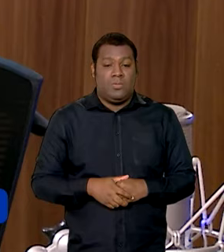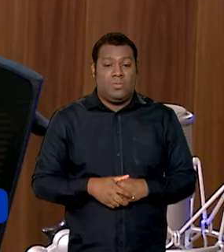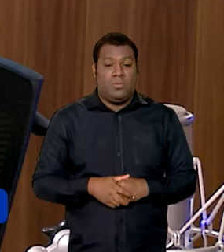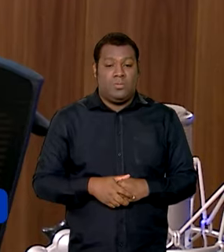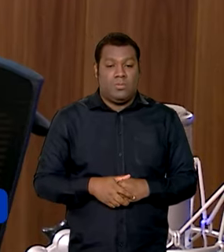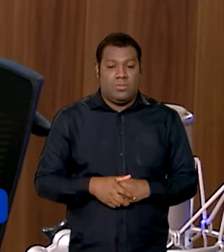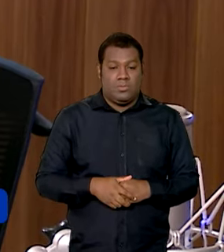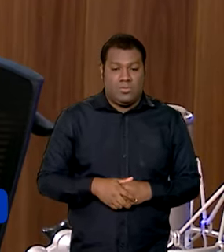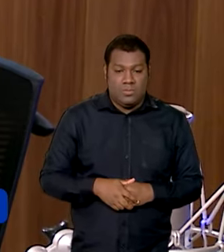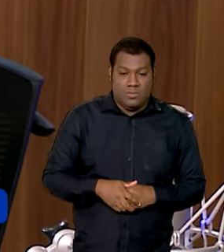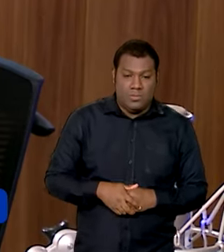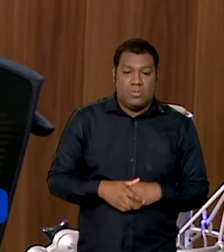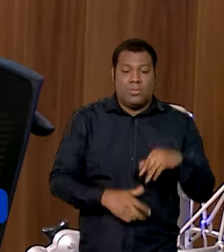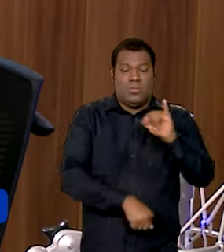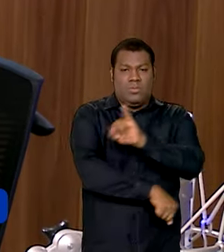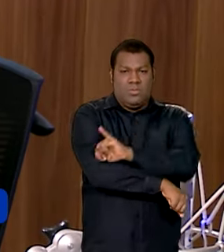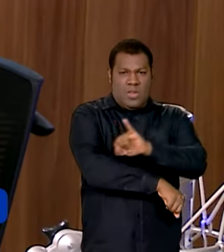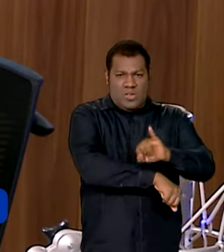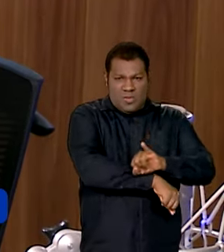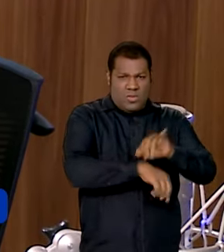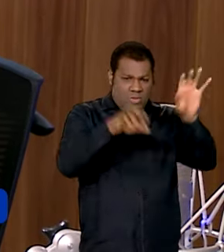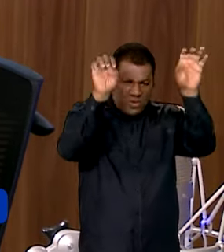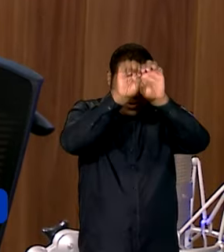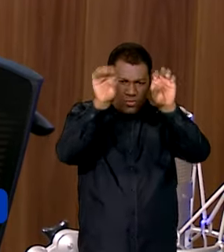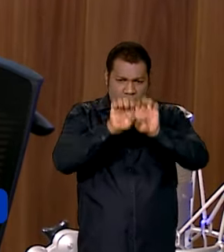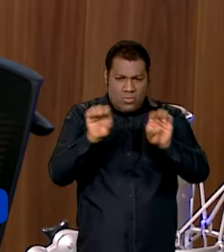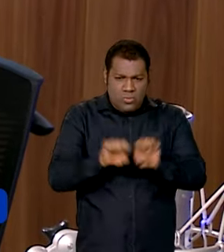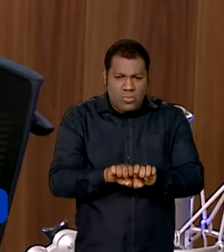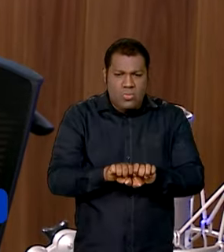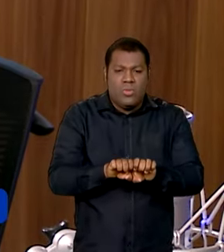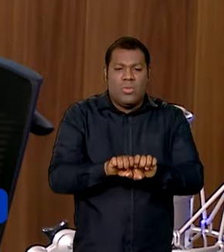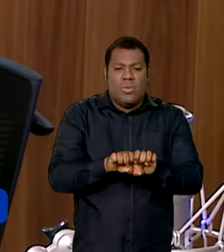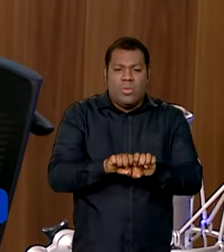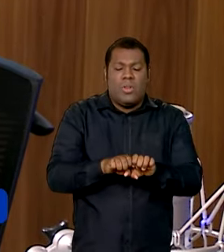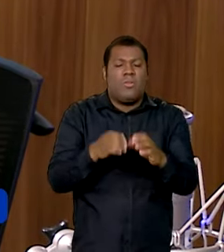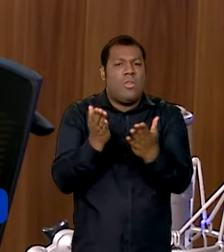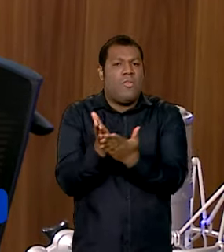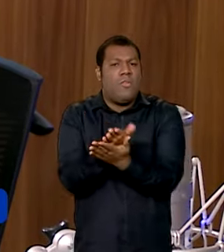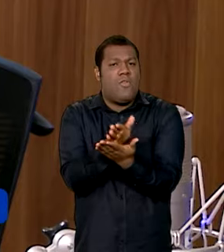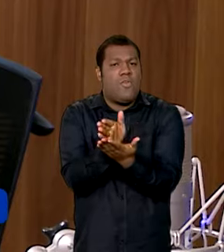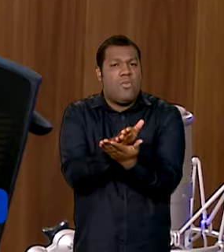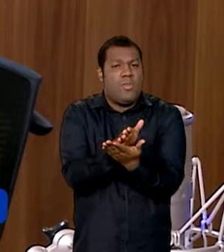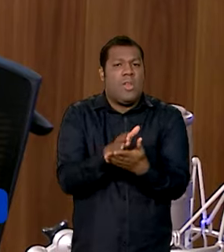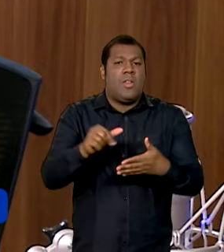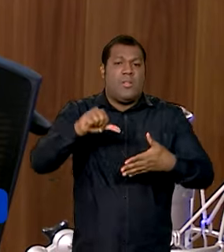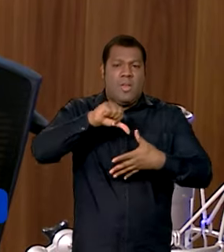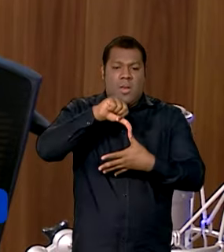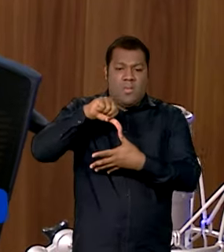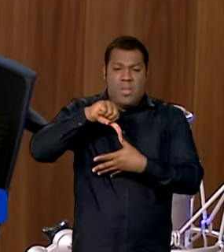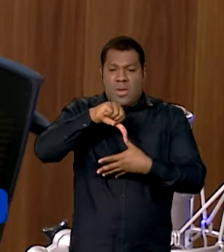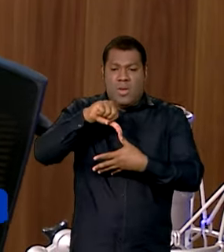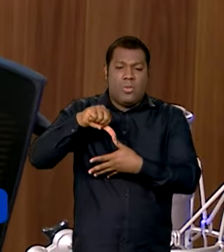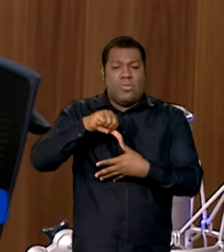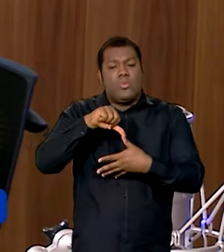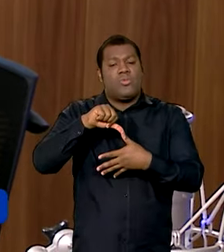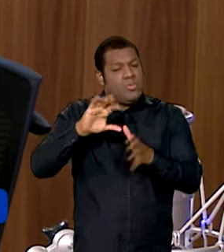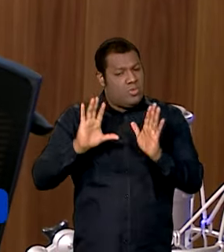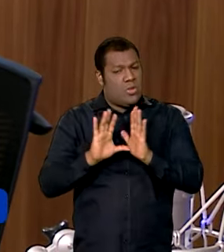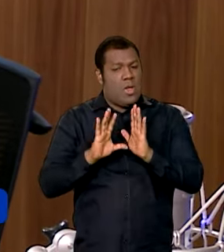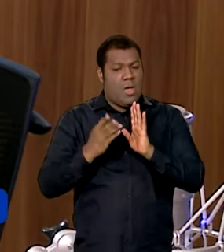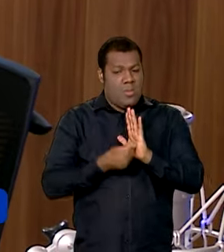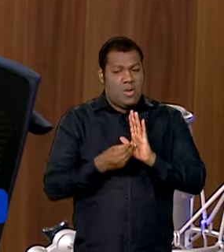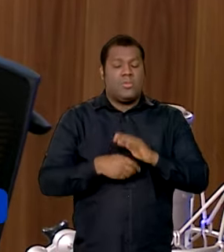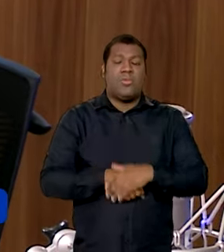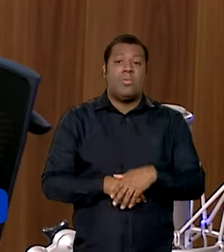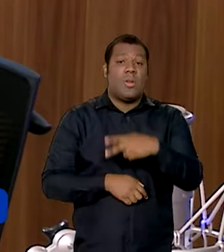a maior quantidade de infraestrutura das rotas de integração sul-americana eh estão na Amazônia certo então estão assegurada